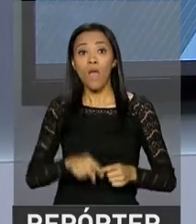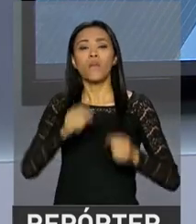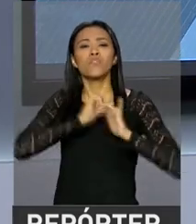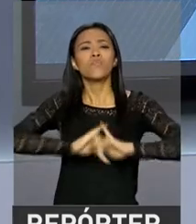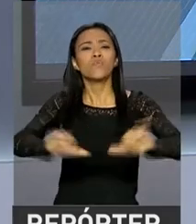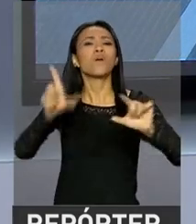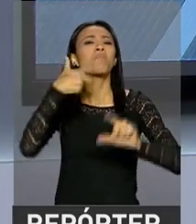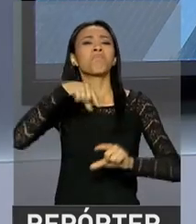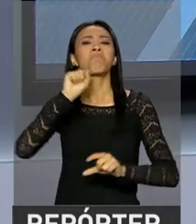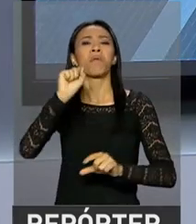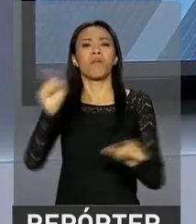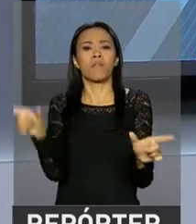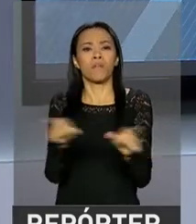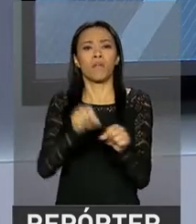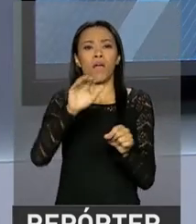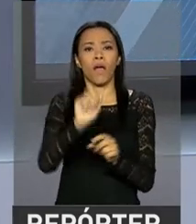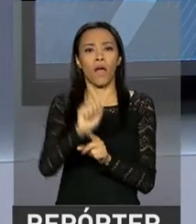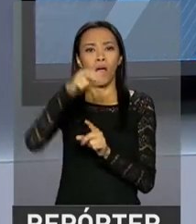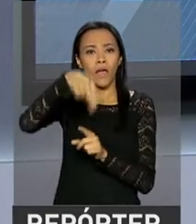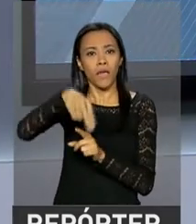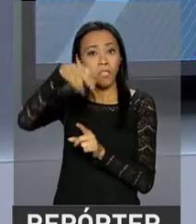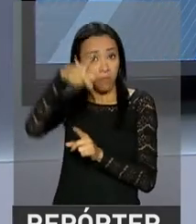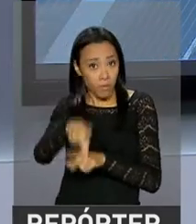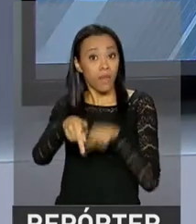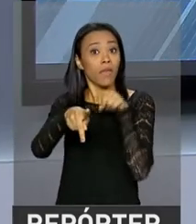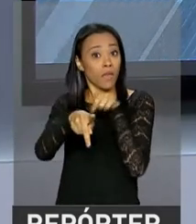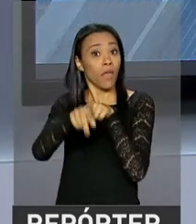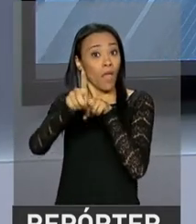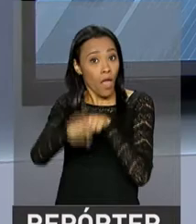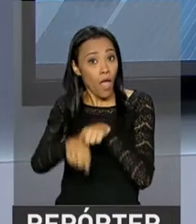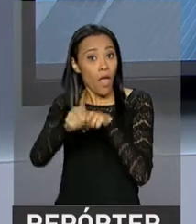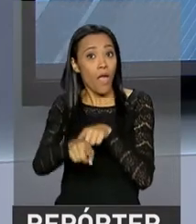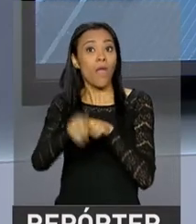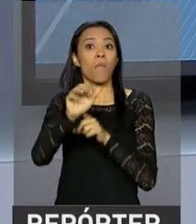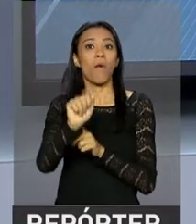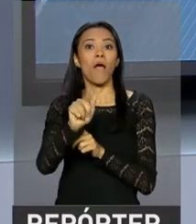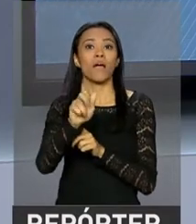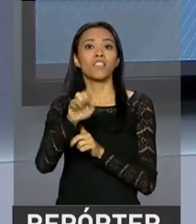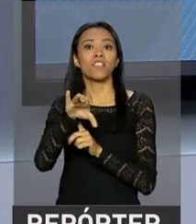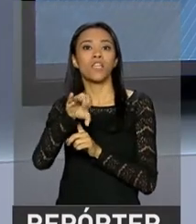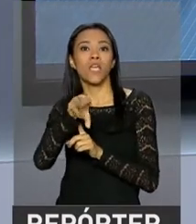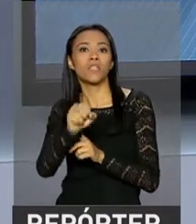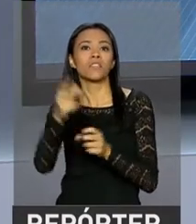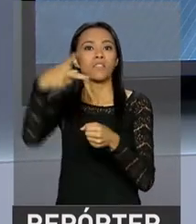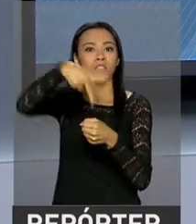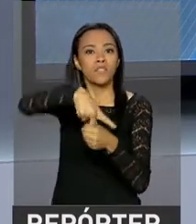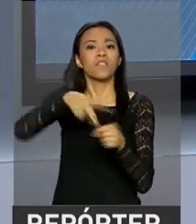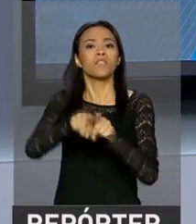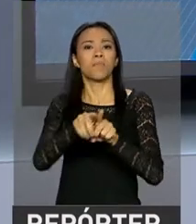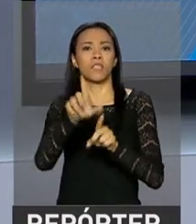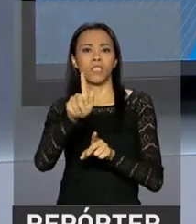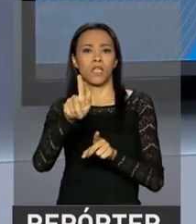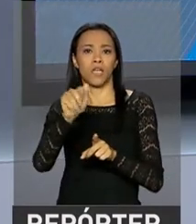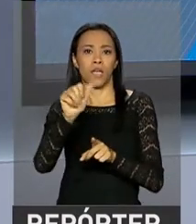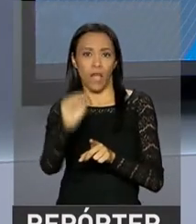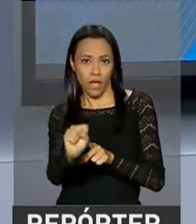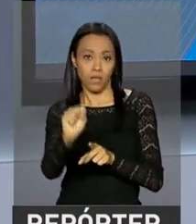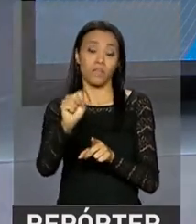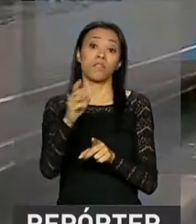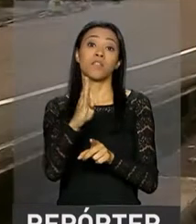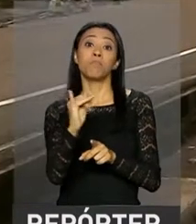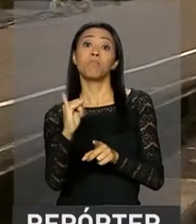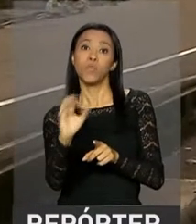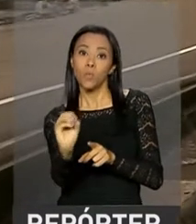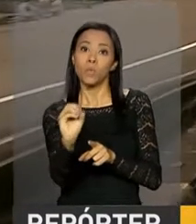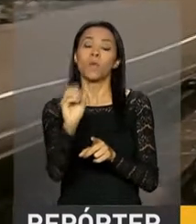agência nacional de gás agência nacional de petróleo gás natural e biocombustíveis a produção de petróleo